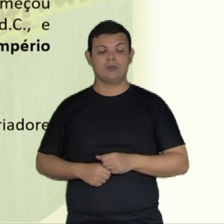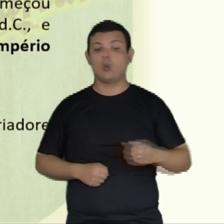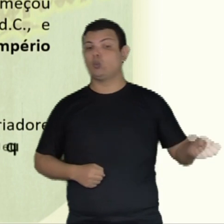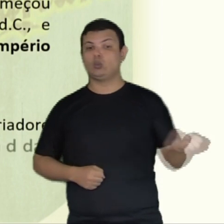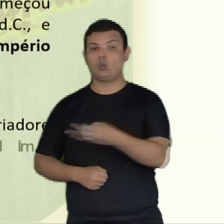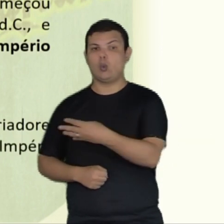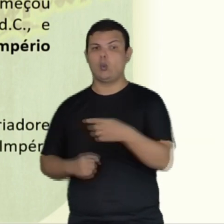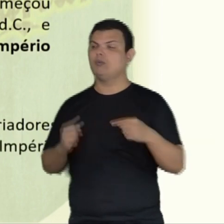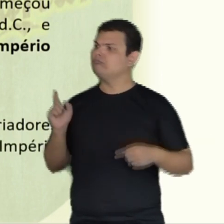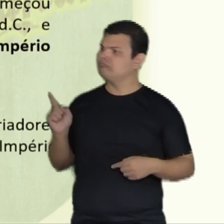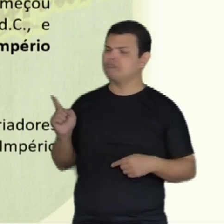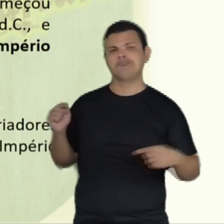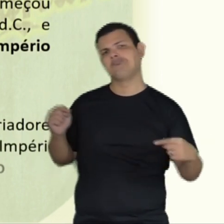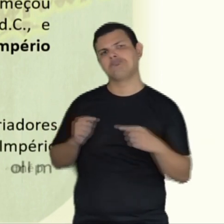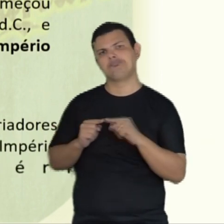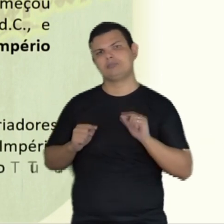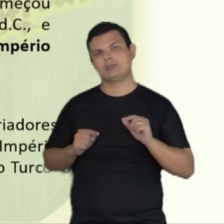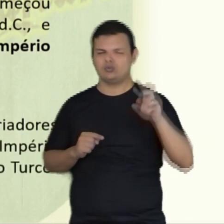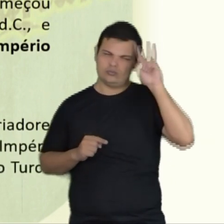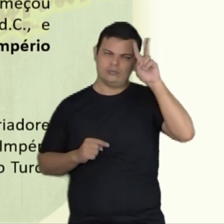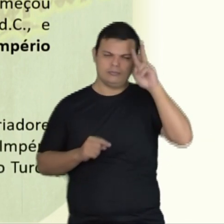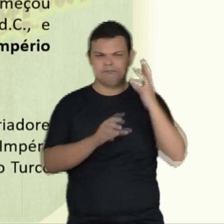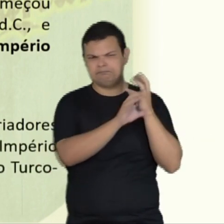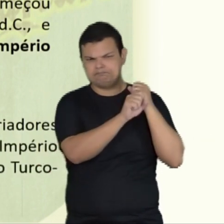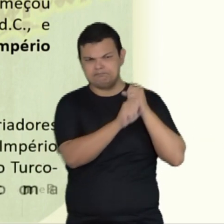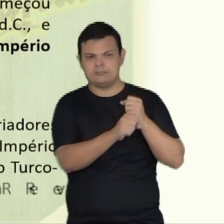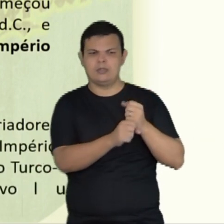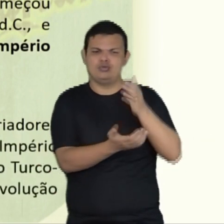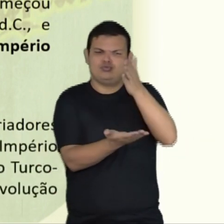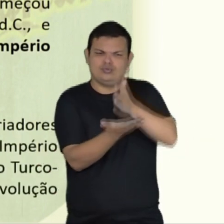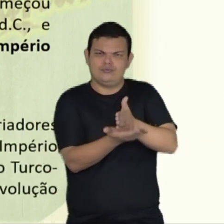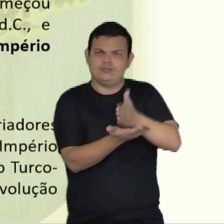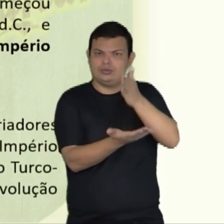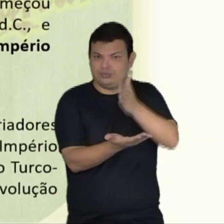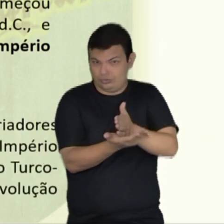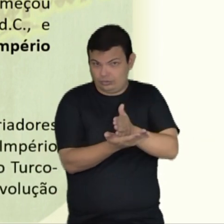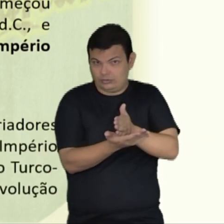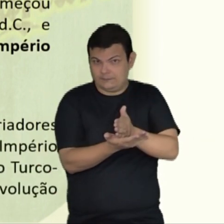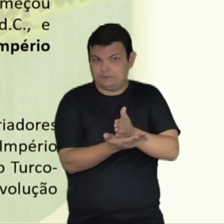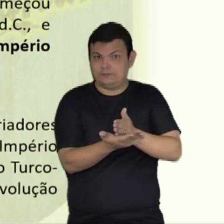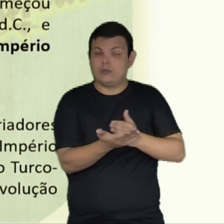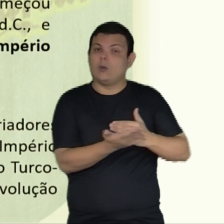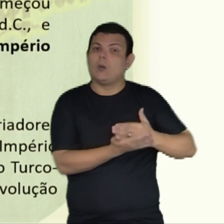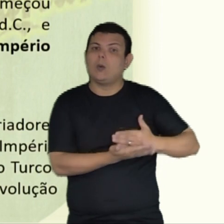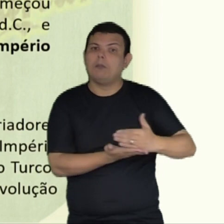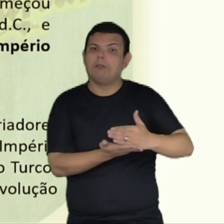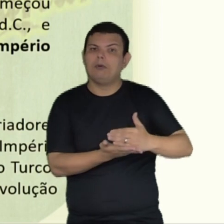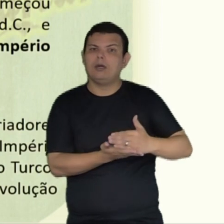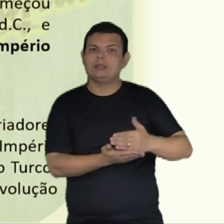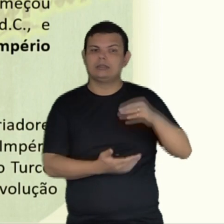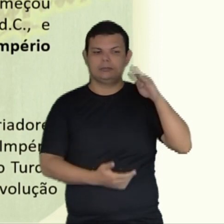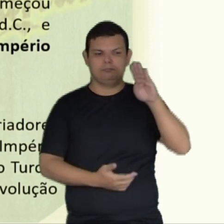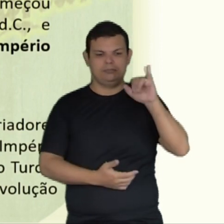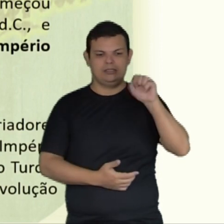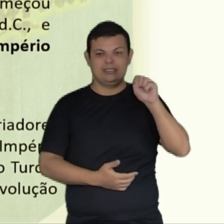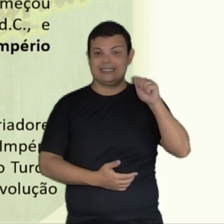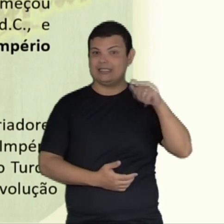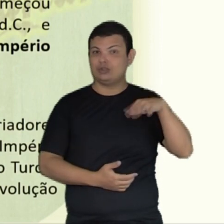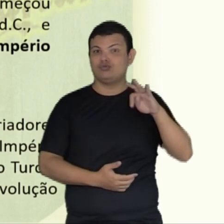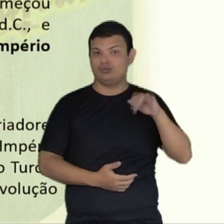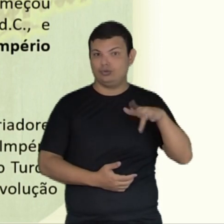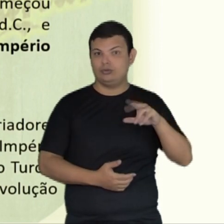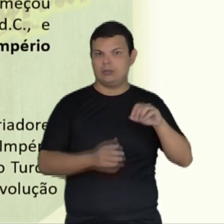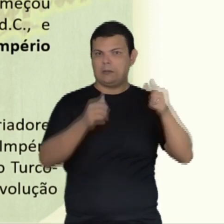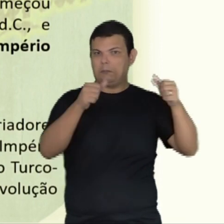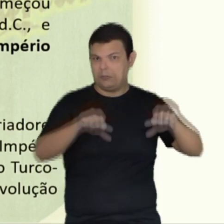das formas encontradas pelos historiadores para se dividir a história da humanidade. Inicia com a queda do Império Bizantino e a tomada da cidade